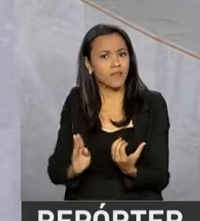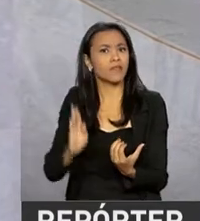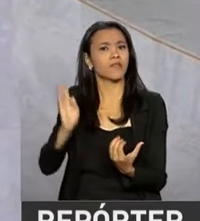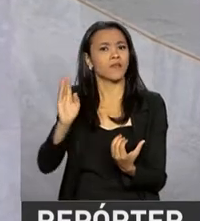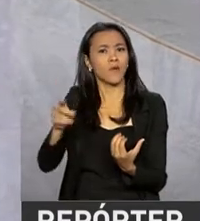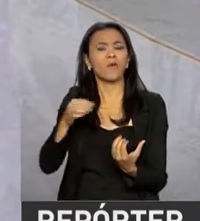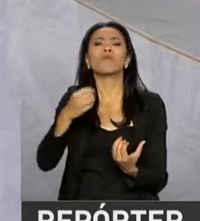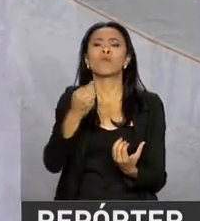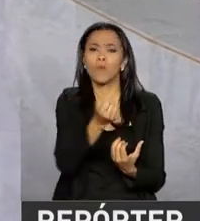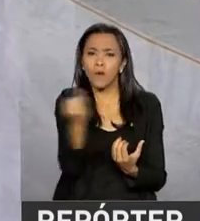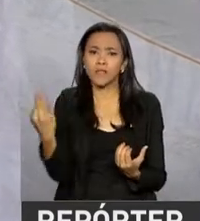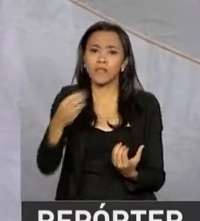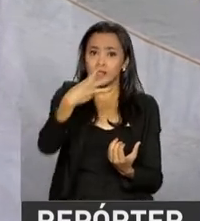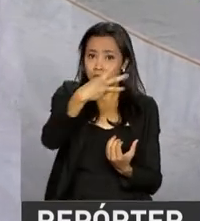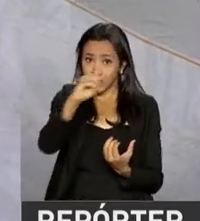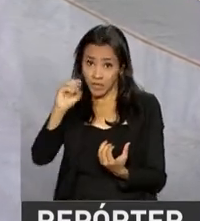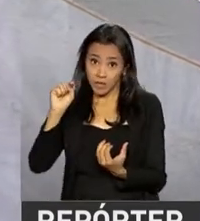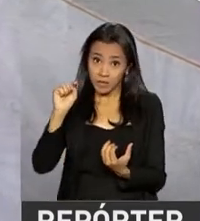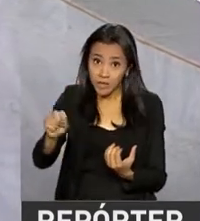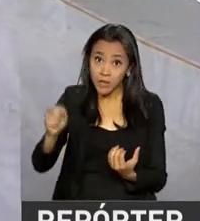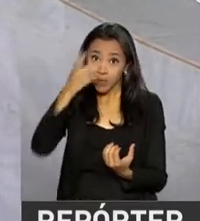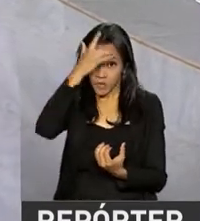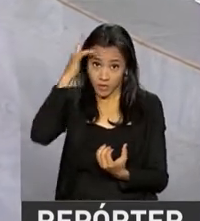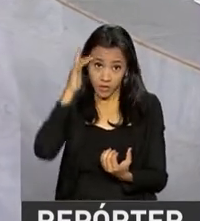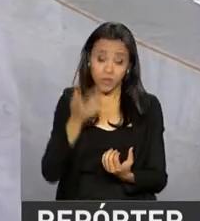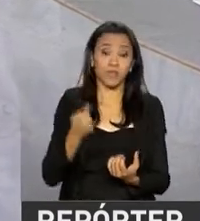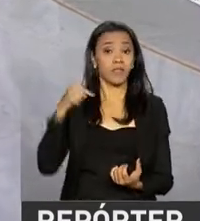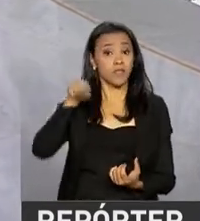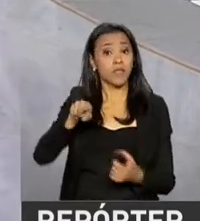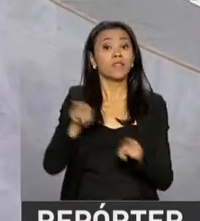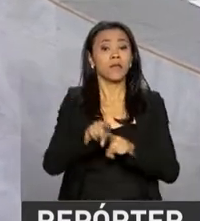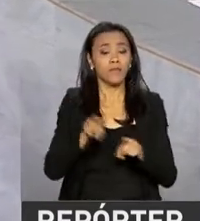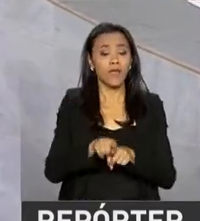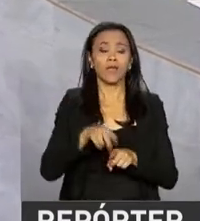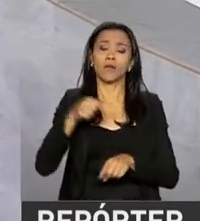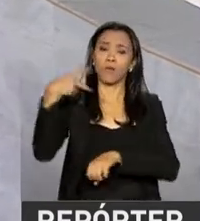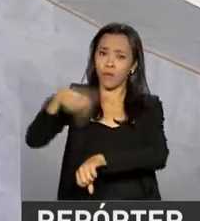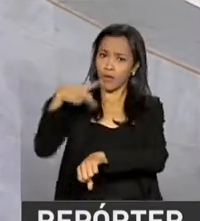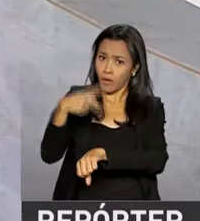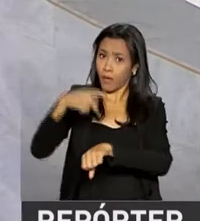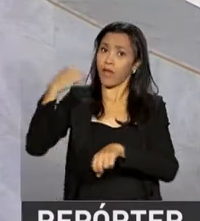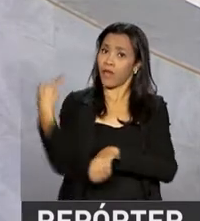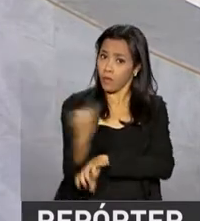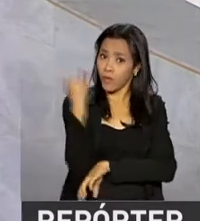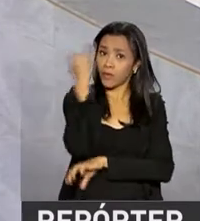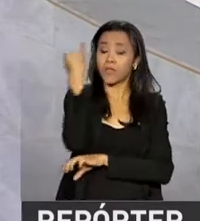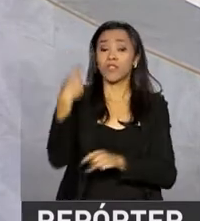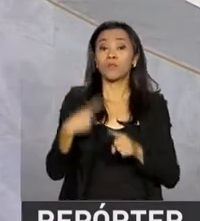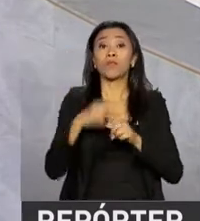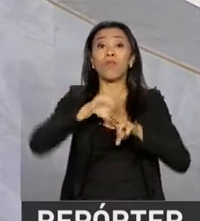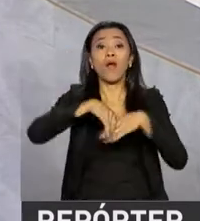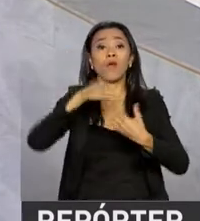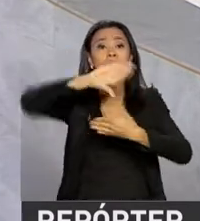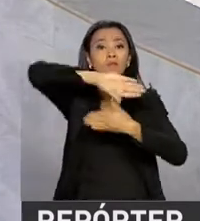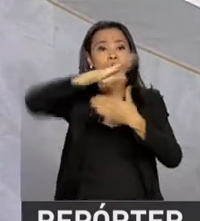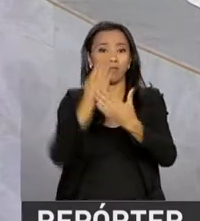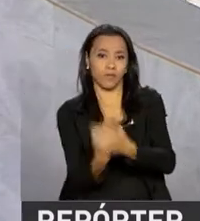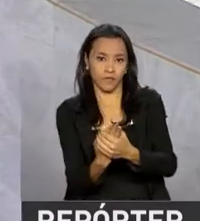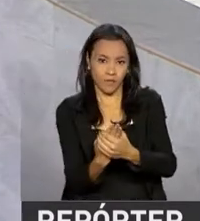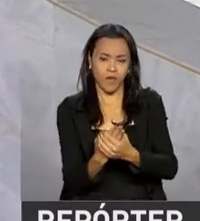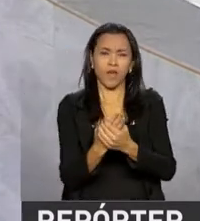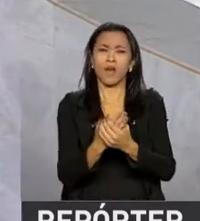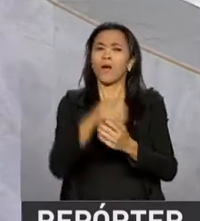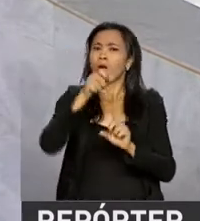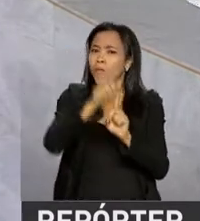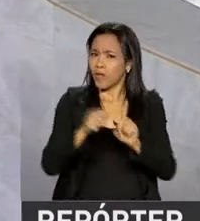mil pessoas o paraguai também é muito importante para o brasil no contexto do mercosul em outubro do ano passado